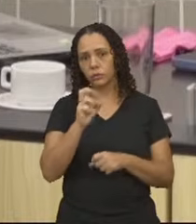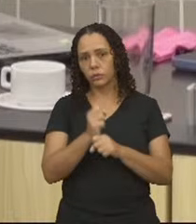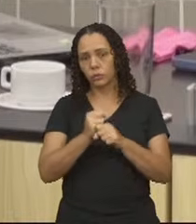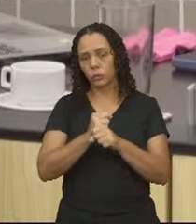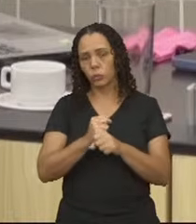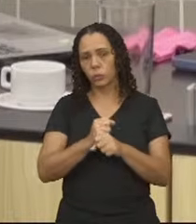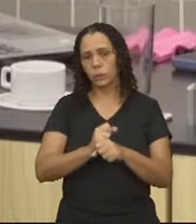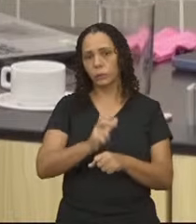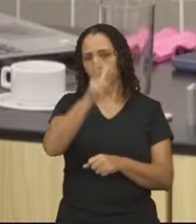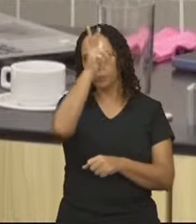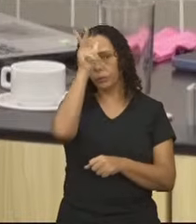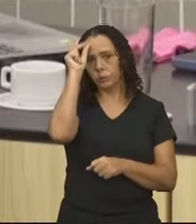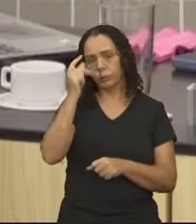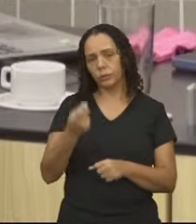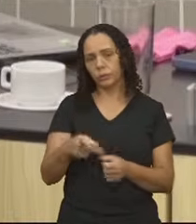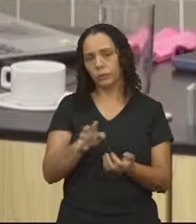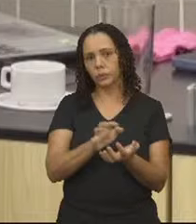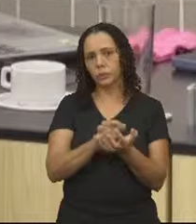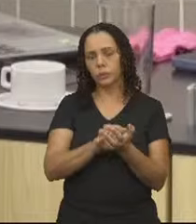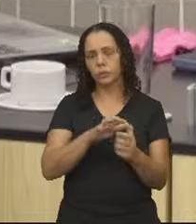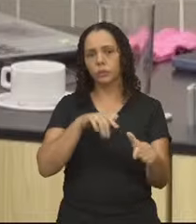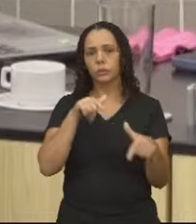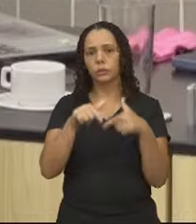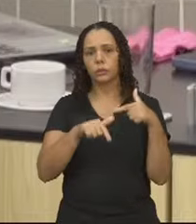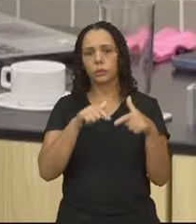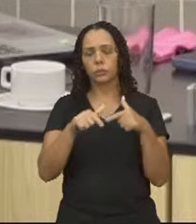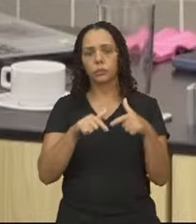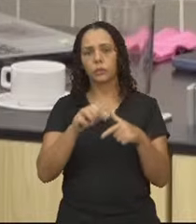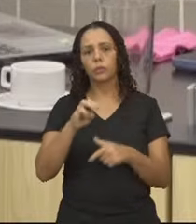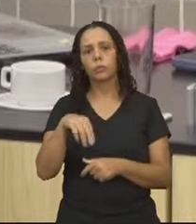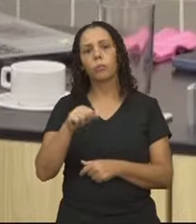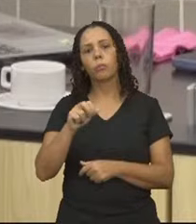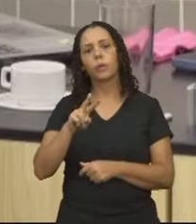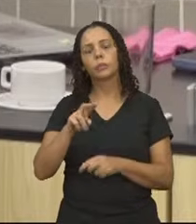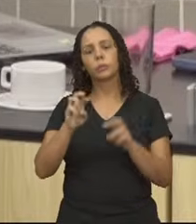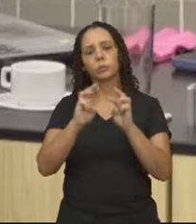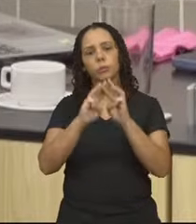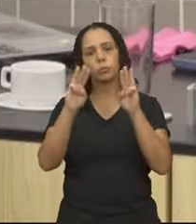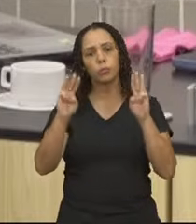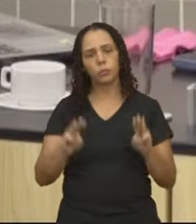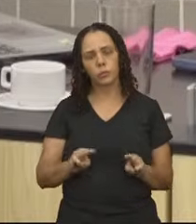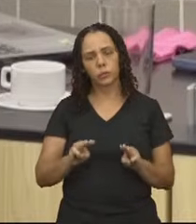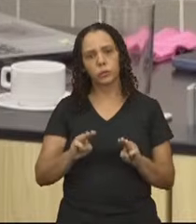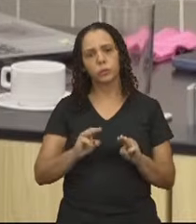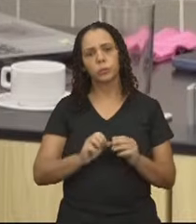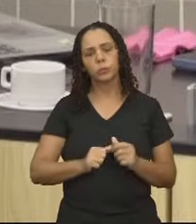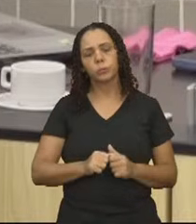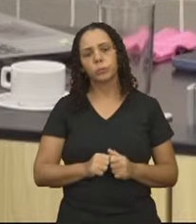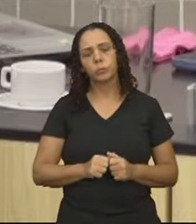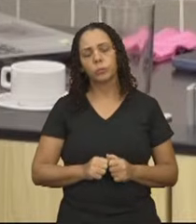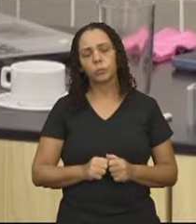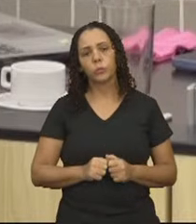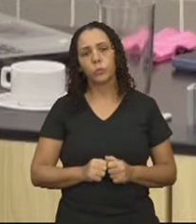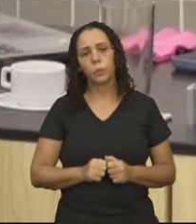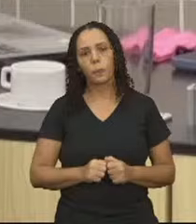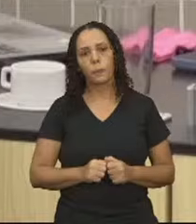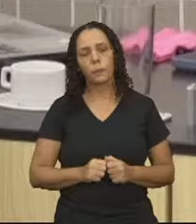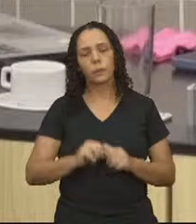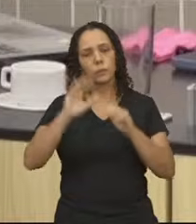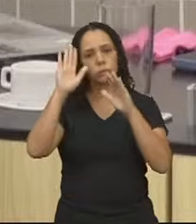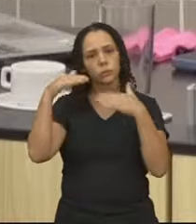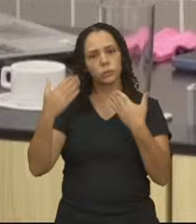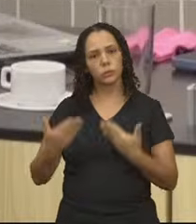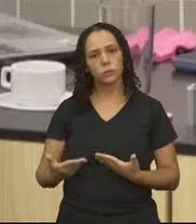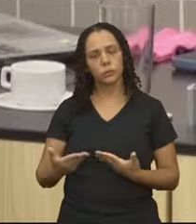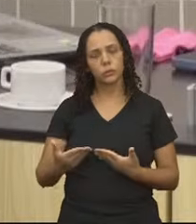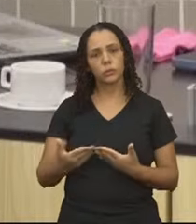na Prefeitura de Jacareí e que trabalha no MAVE, Museu de Antropologia do Vale do Paraíba. A homenageada,